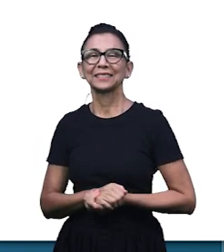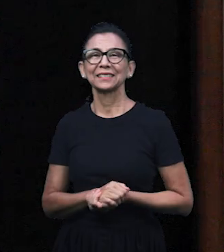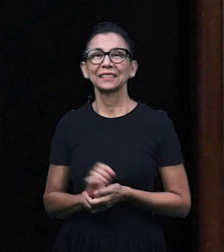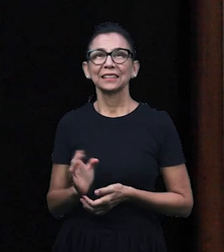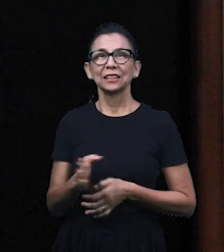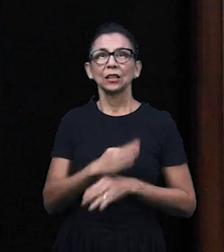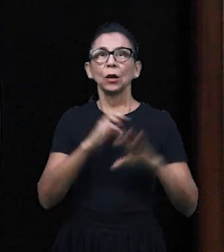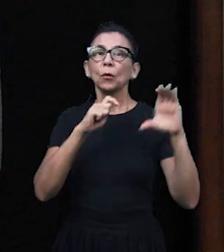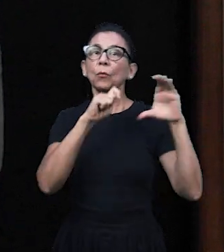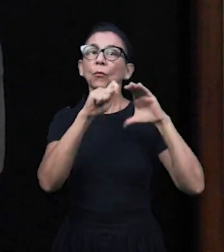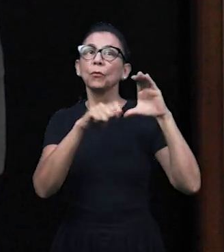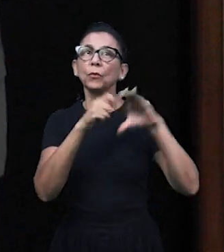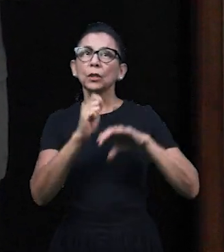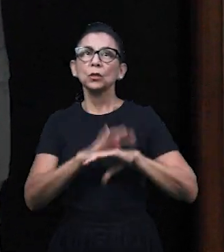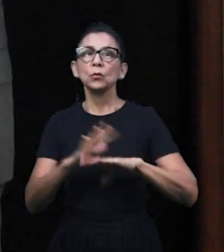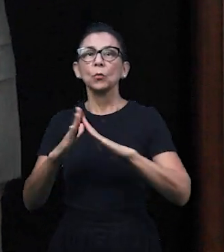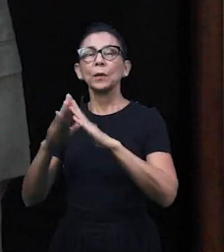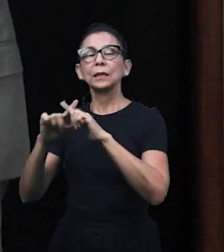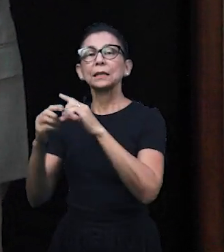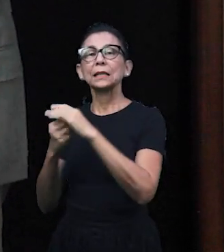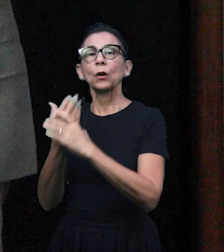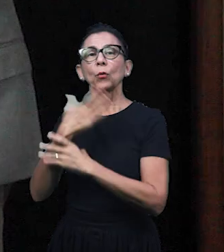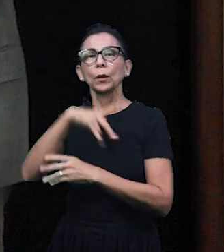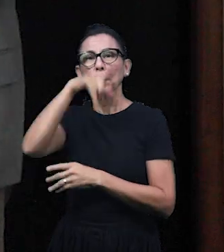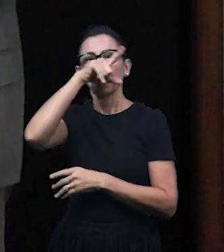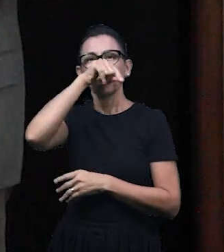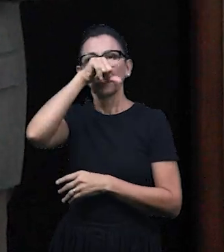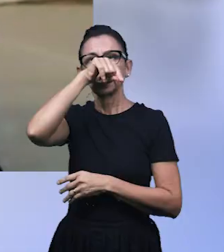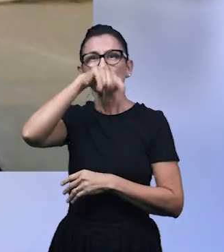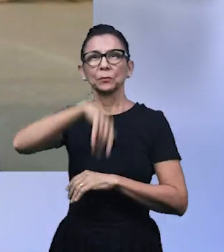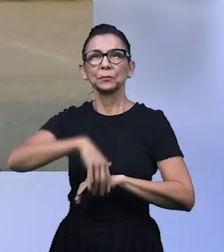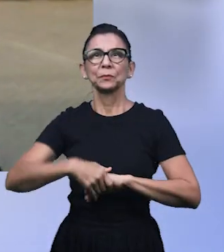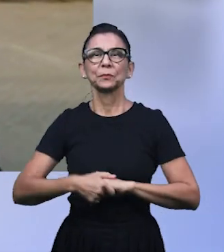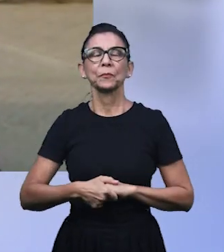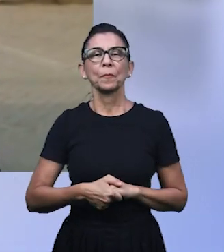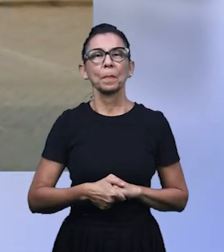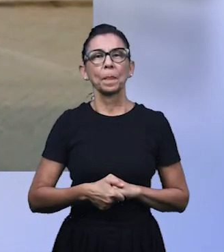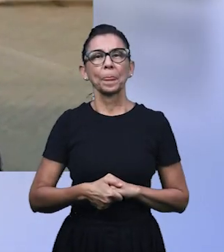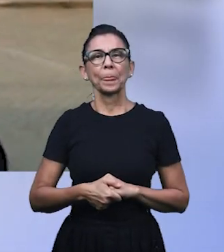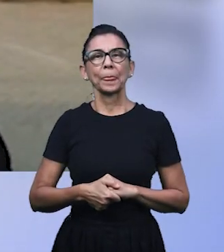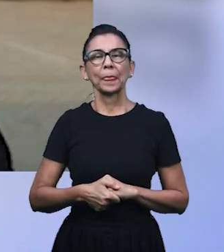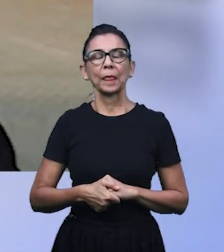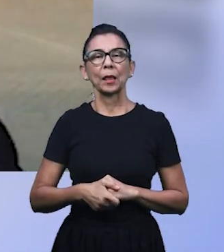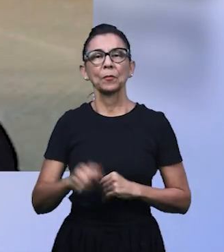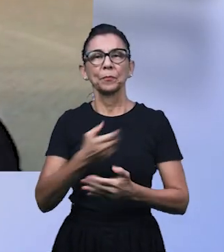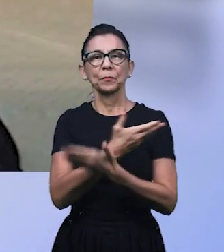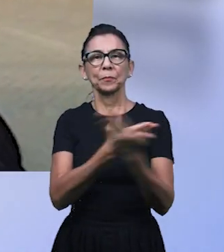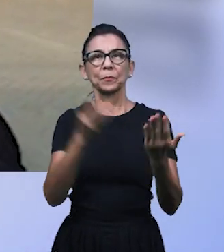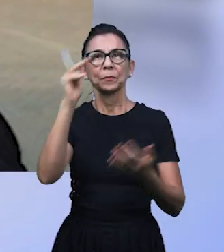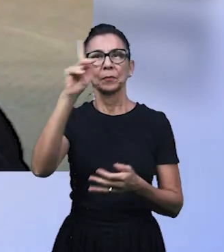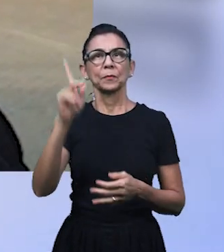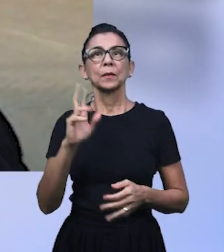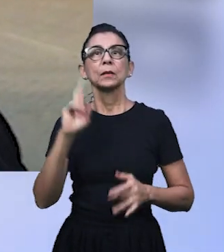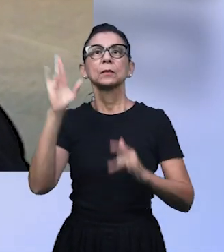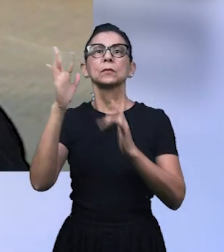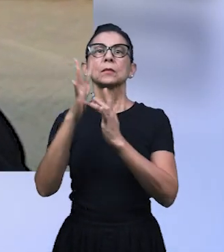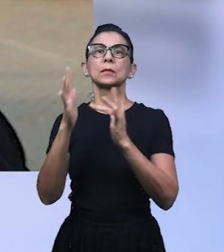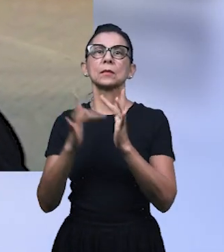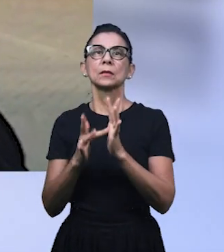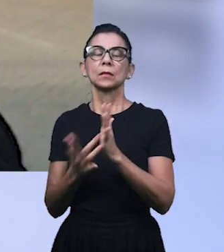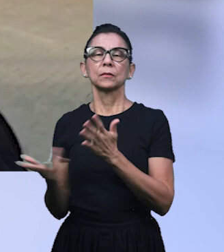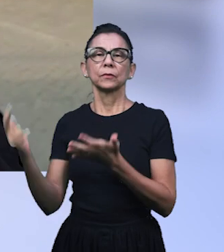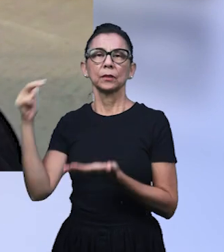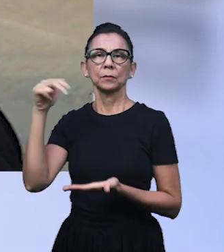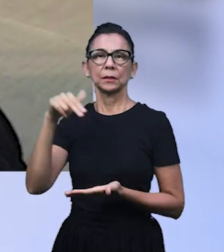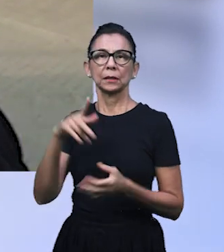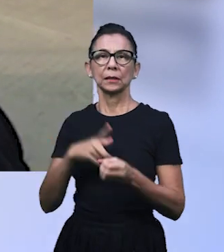vídeo da consagração de uma igreja no Peru. Vamos assistir. Nós saudamos a todos os irmãos com a paz do Senhor Jesus. Nós estamos